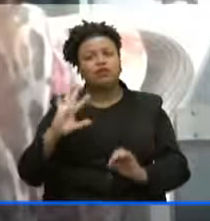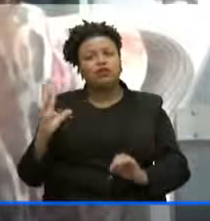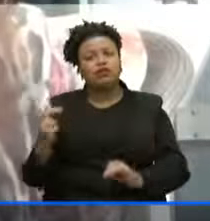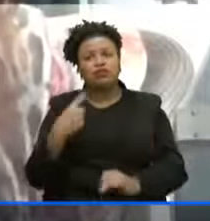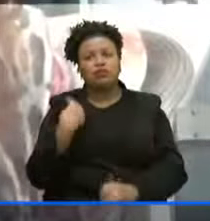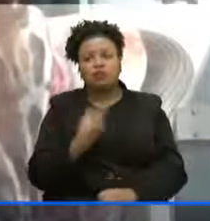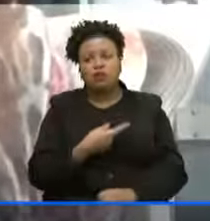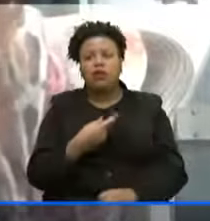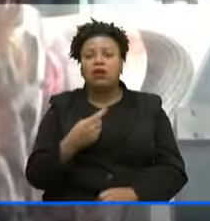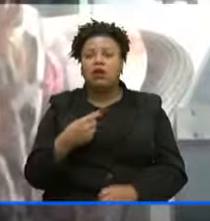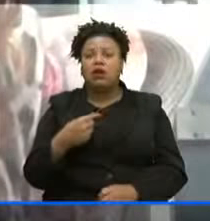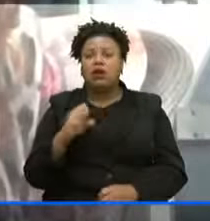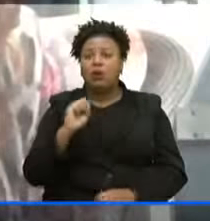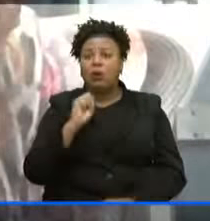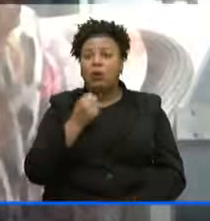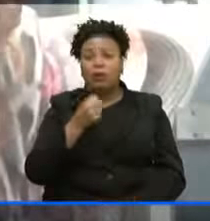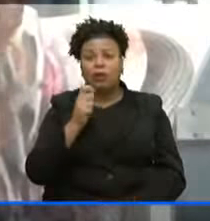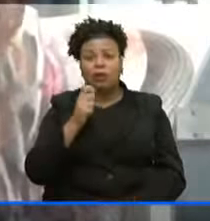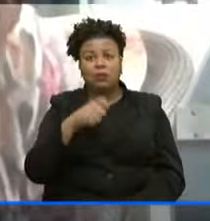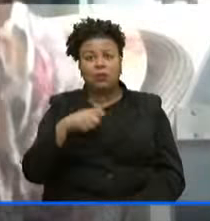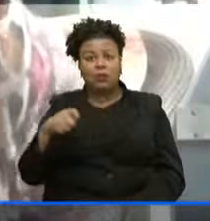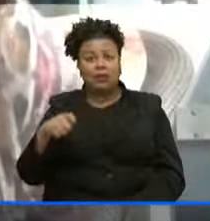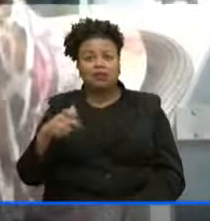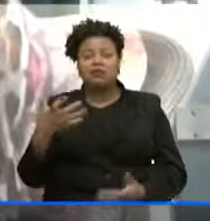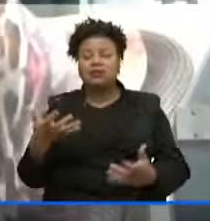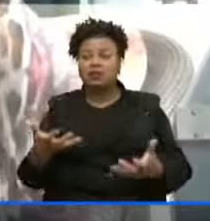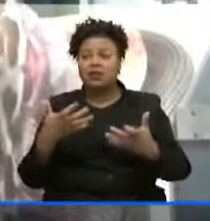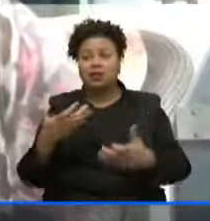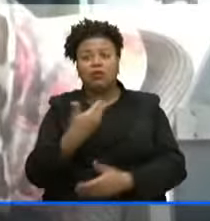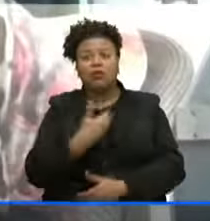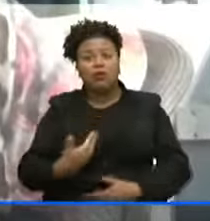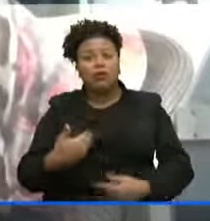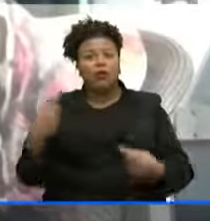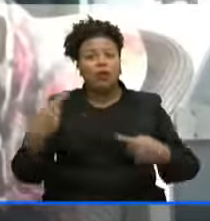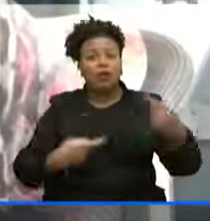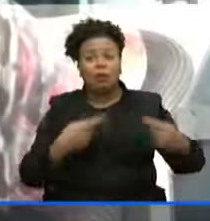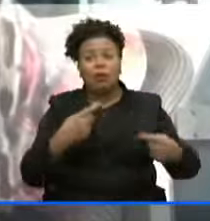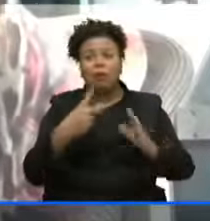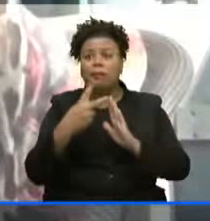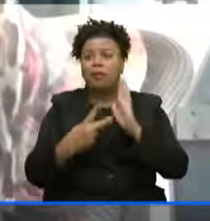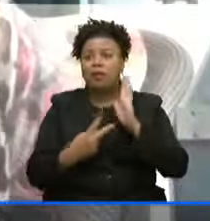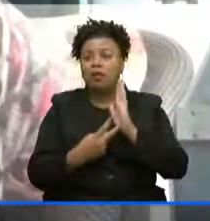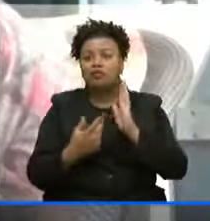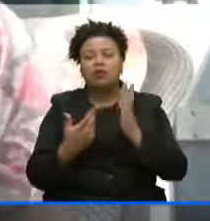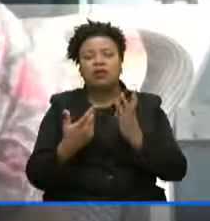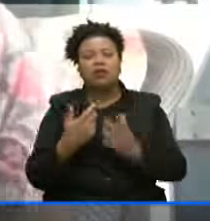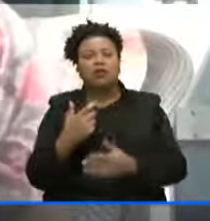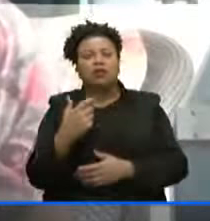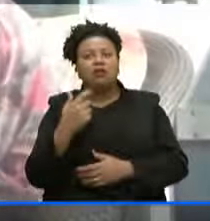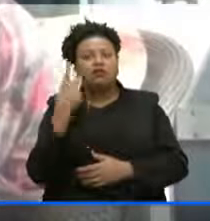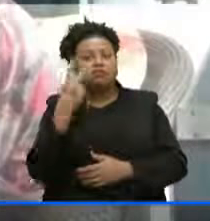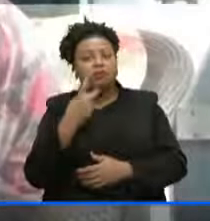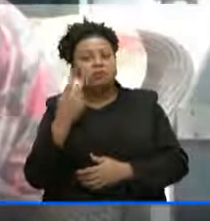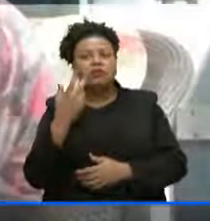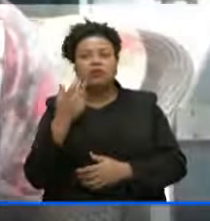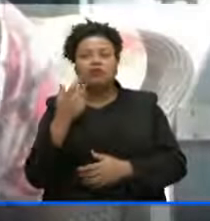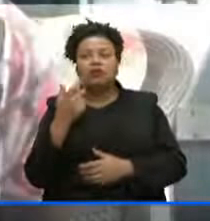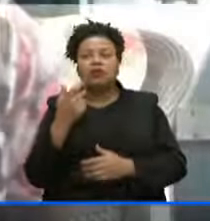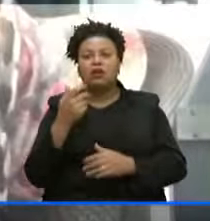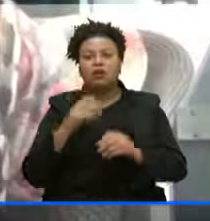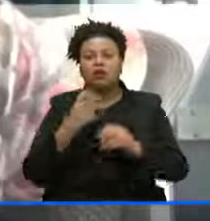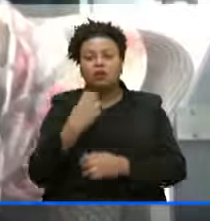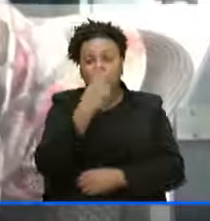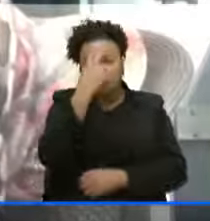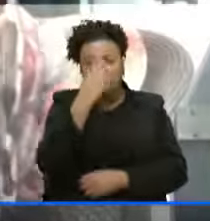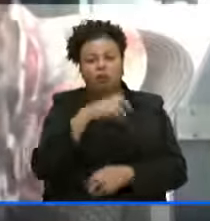nós. Ficamos 8 meses querendo que o governo discutisse comigo, não só a questão cultural, como em especial a educação,